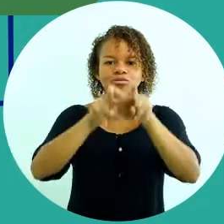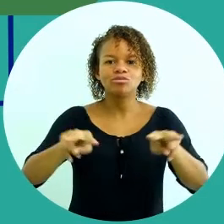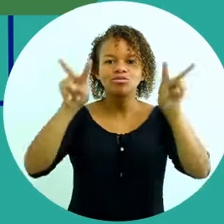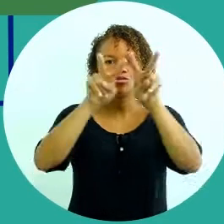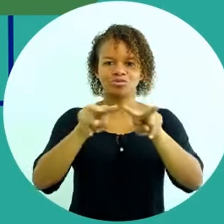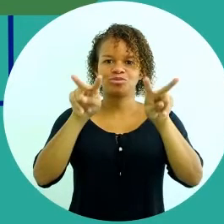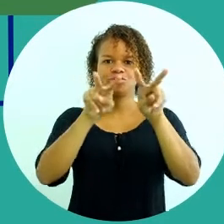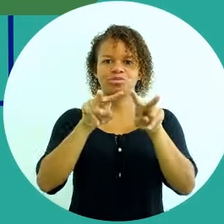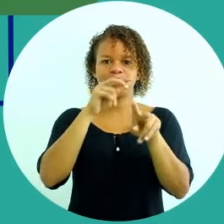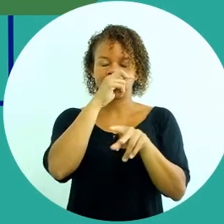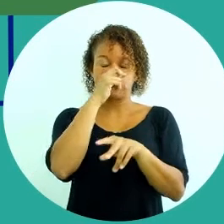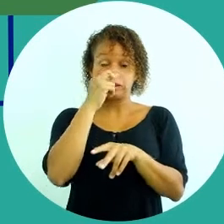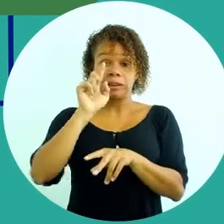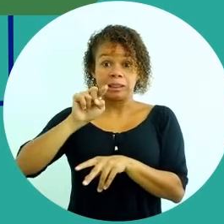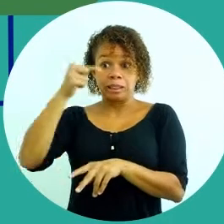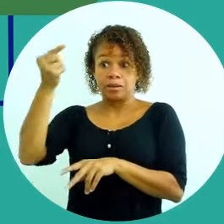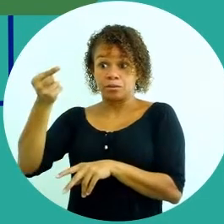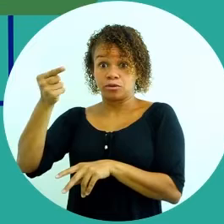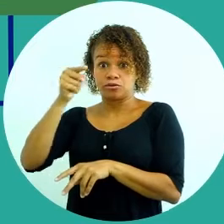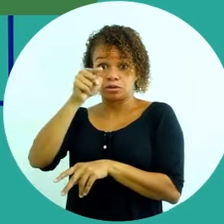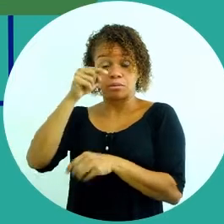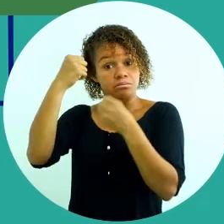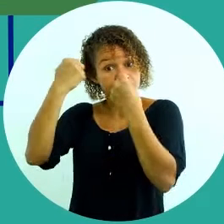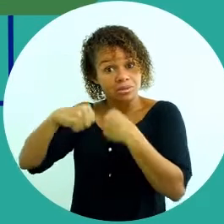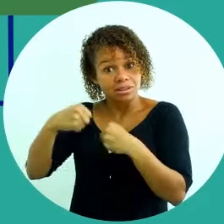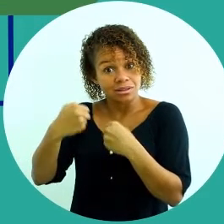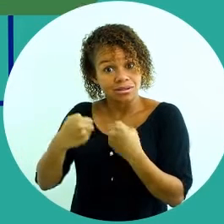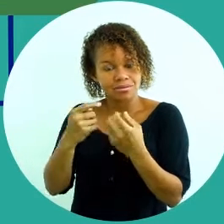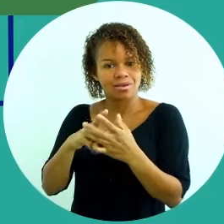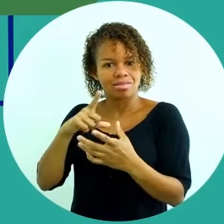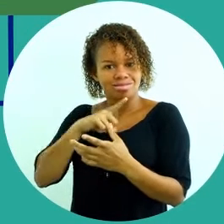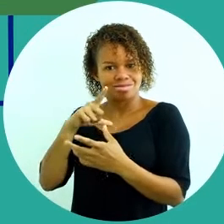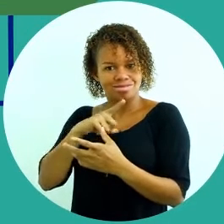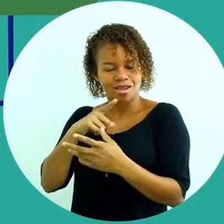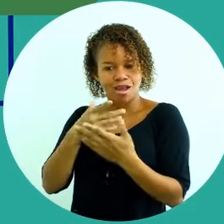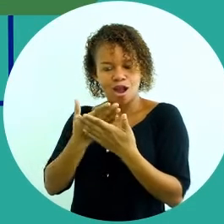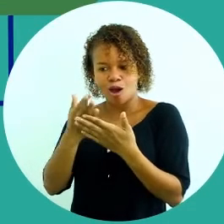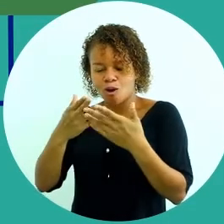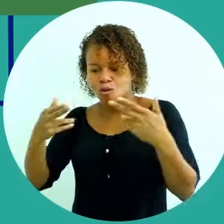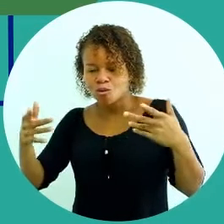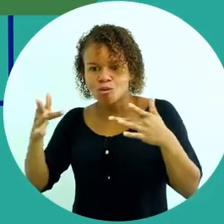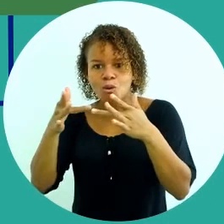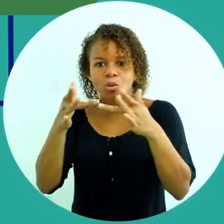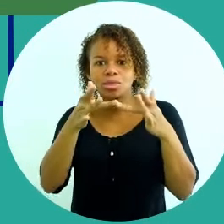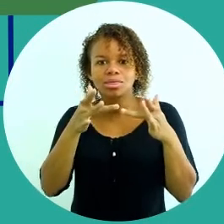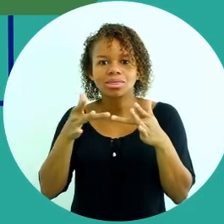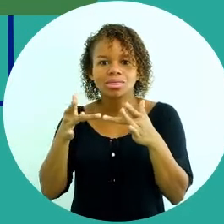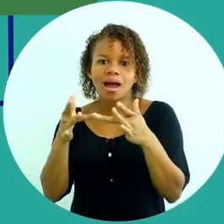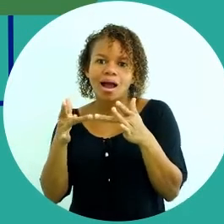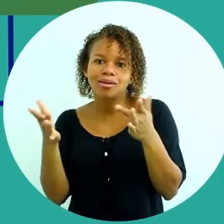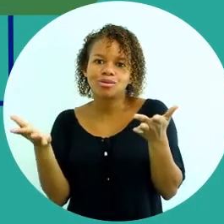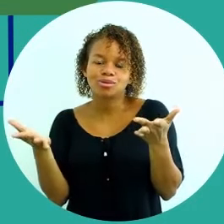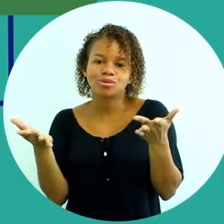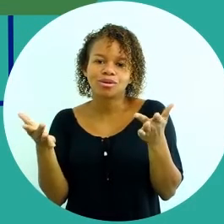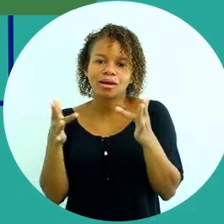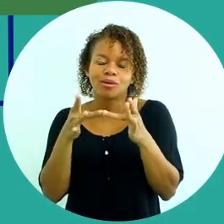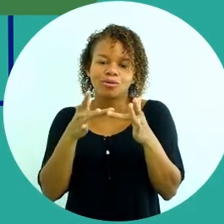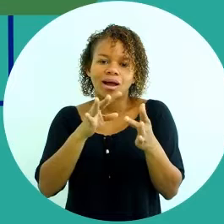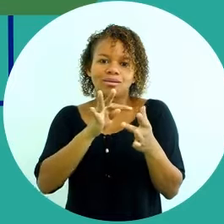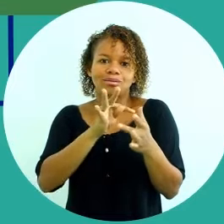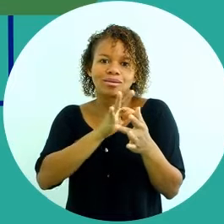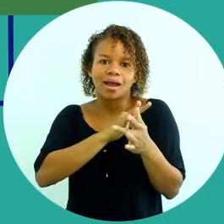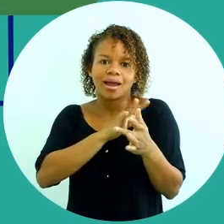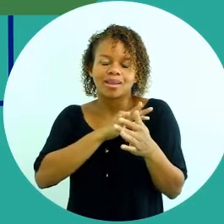material audiovisual. Depois você precisa ter algum contato, caso não tenha